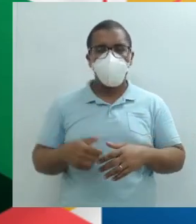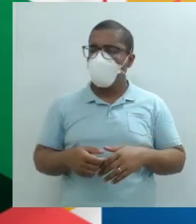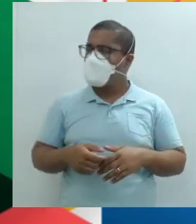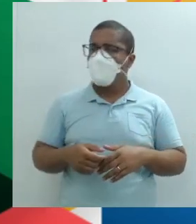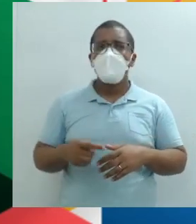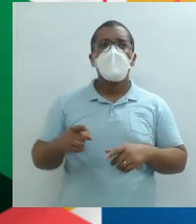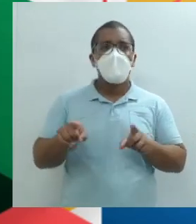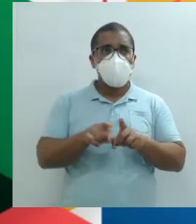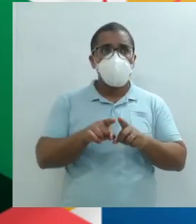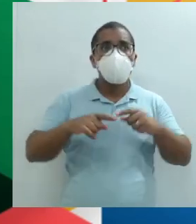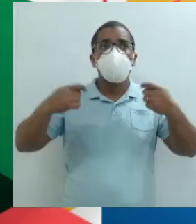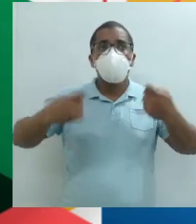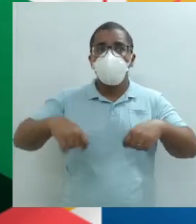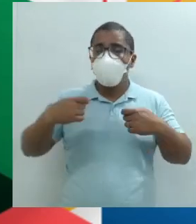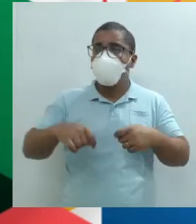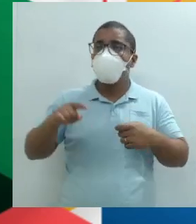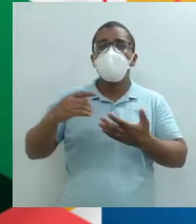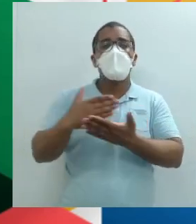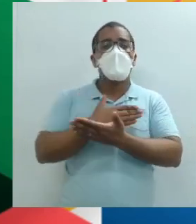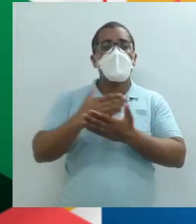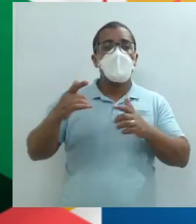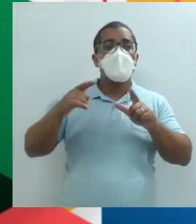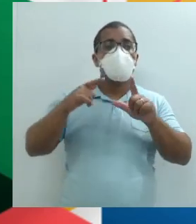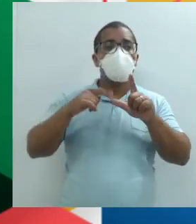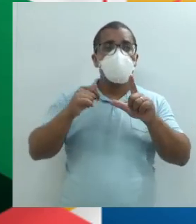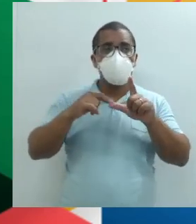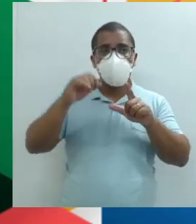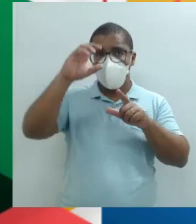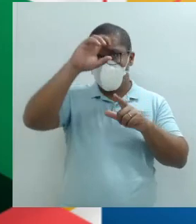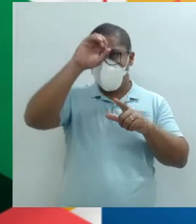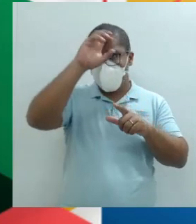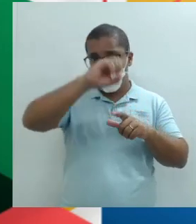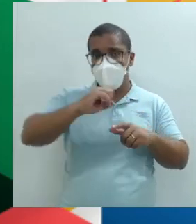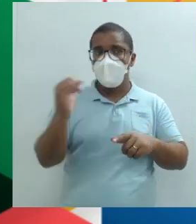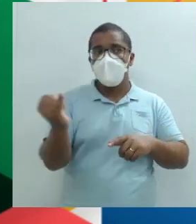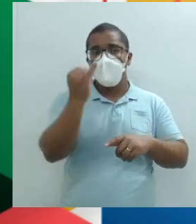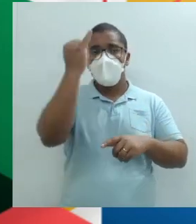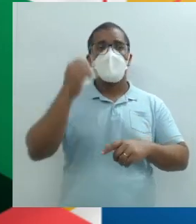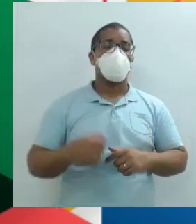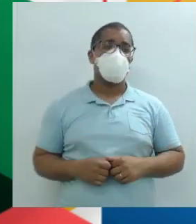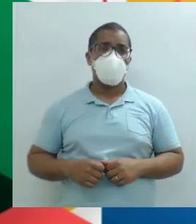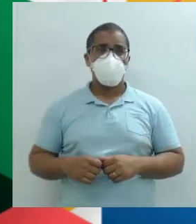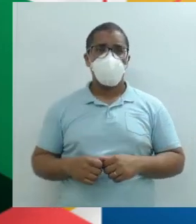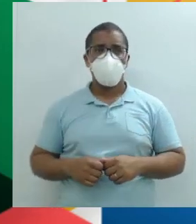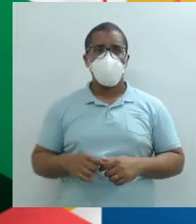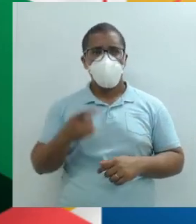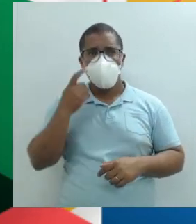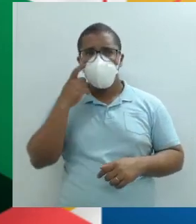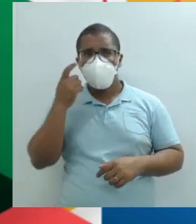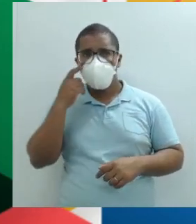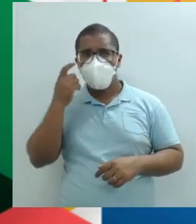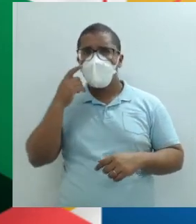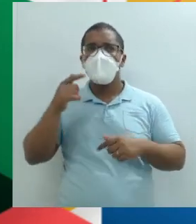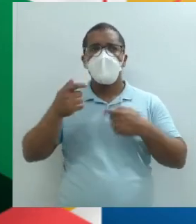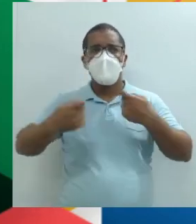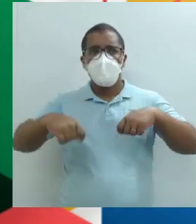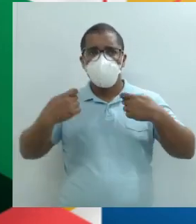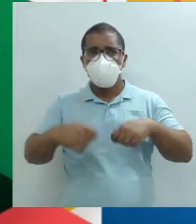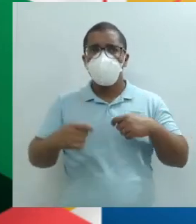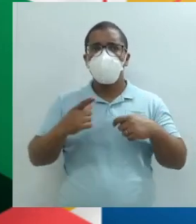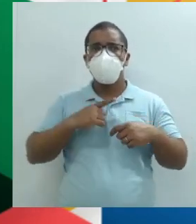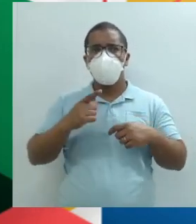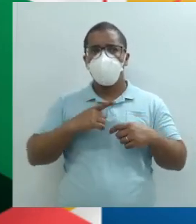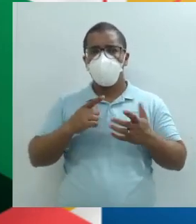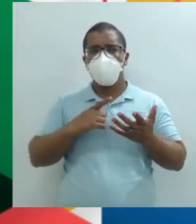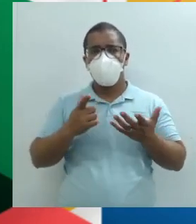também é necessário o quê? Alguns letramentos fundamentais, né? A gente precisa ter essa